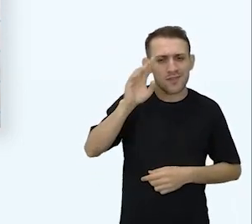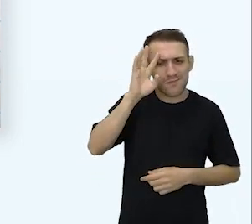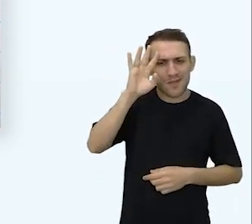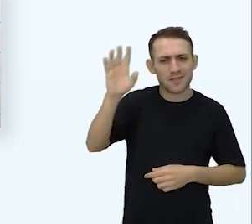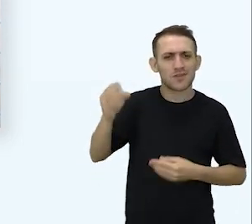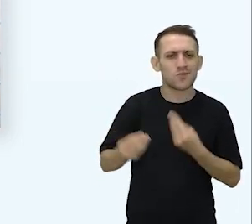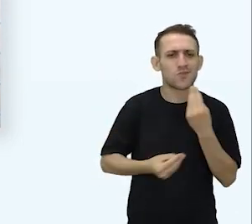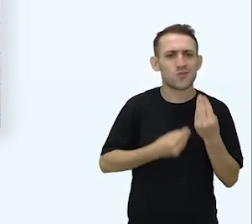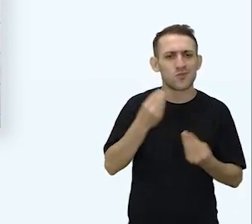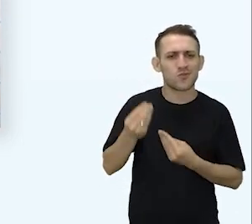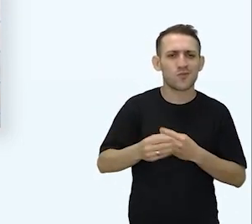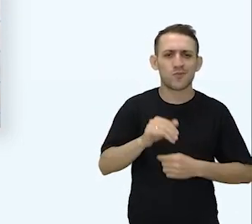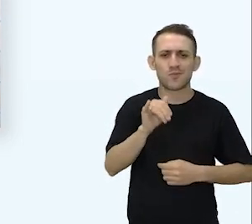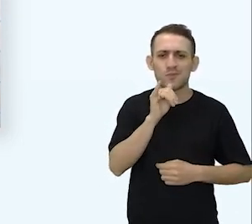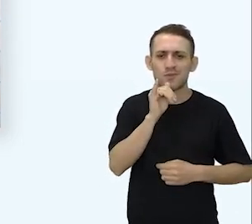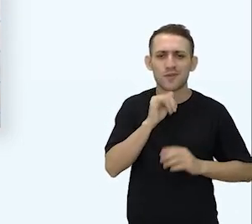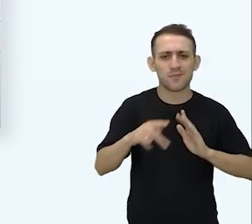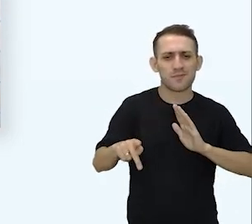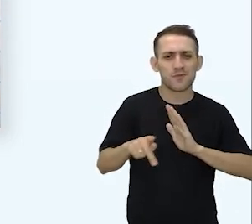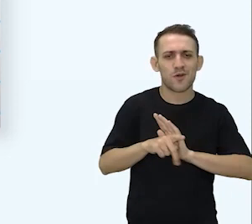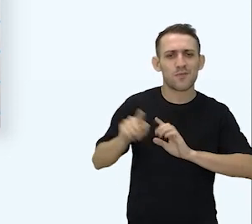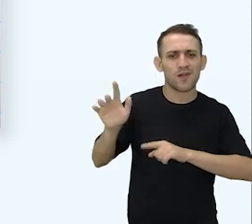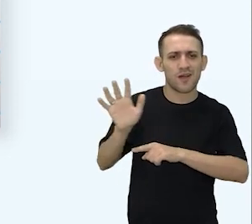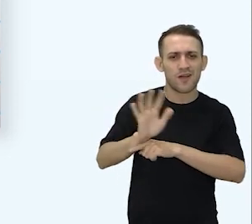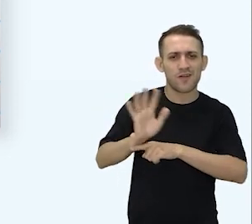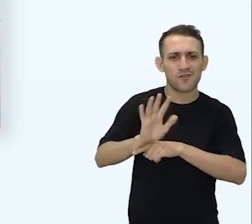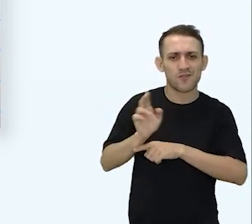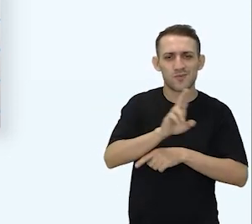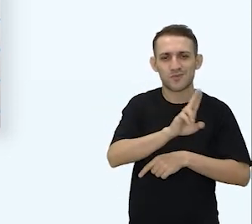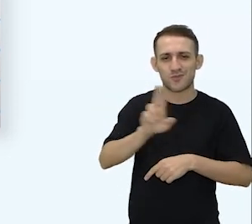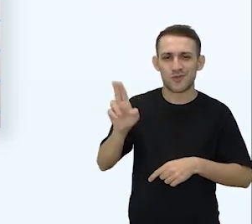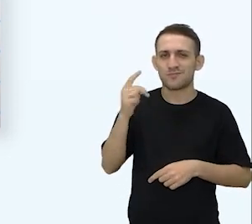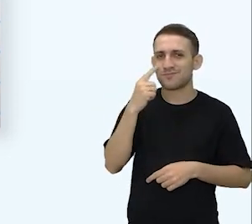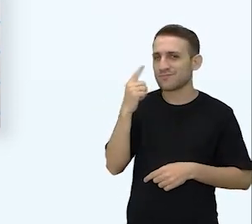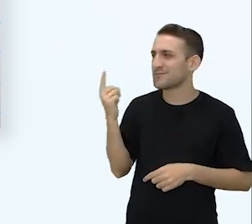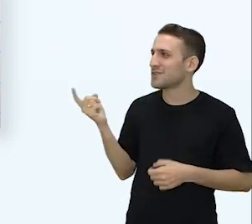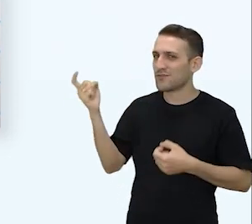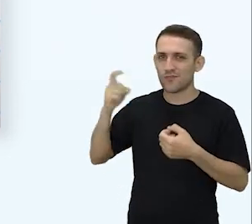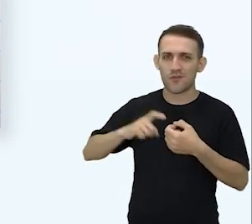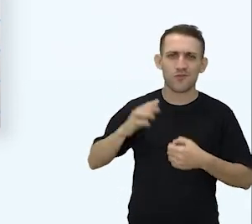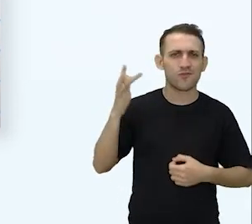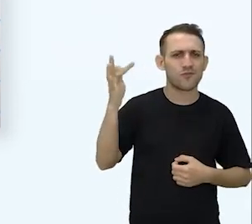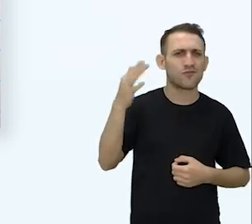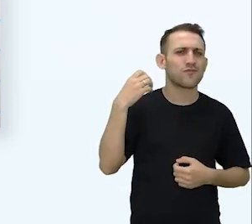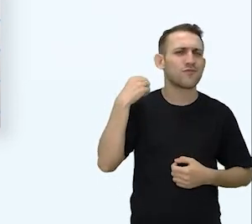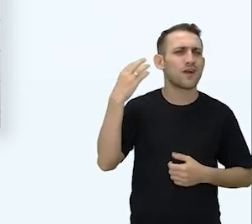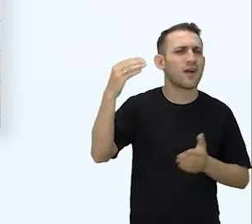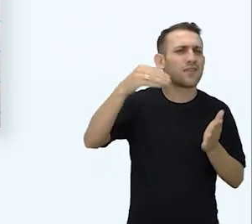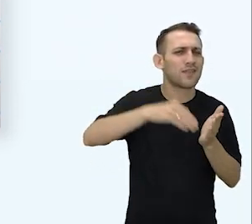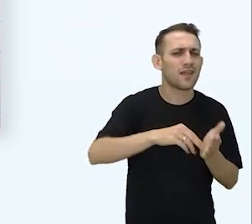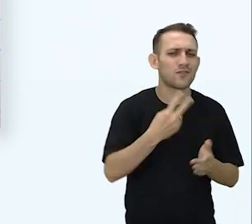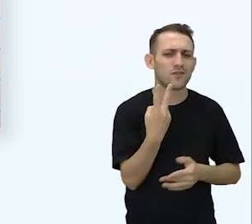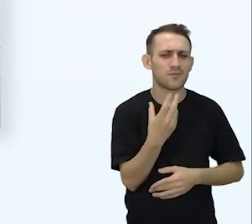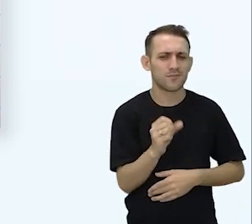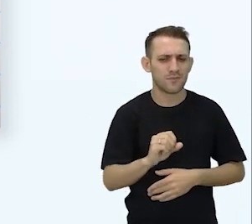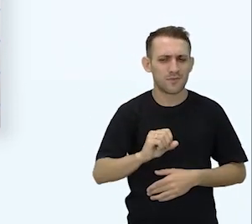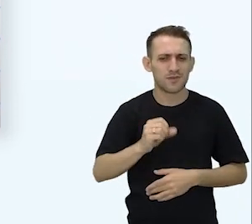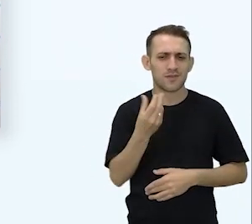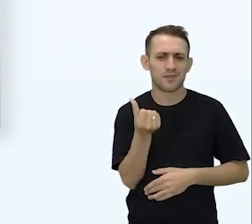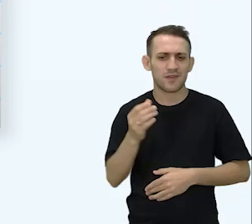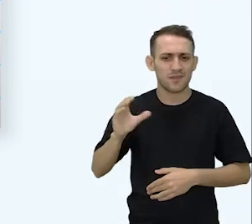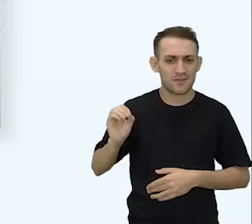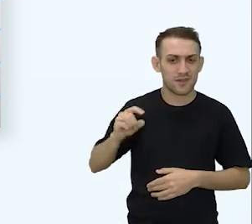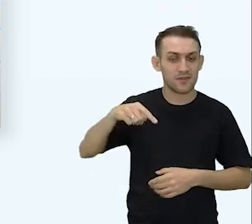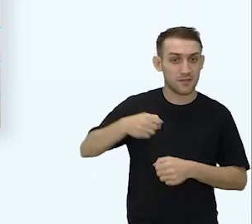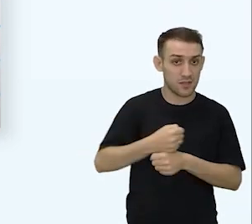bordo do DeLorean, imortalizado no filme De Volta para o Futuro, e viaja no tempo até 2060. Nesse ano,